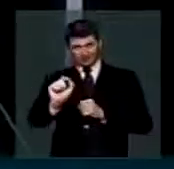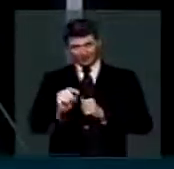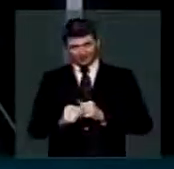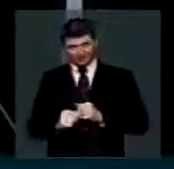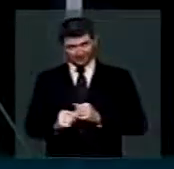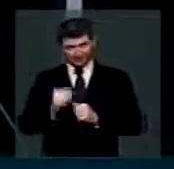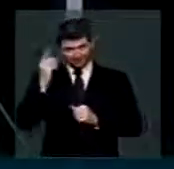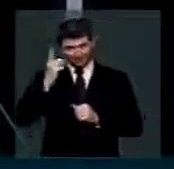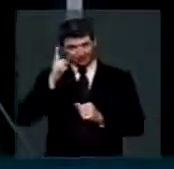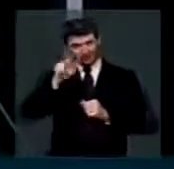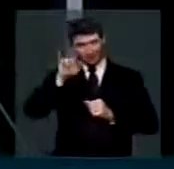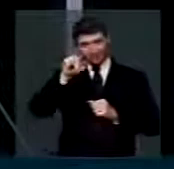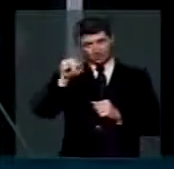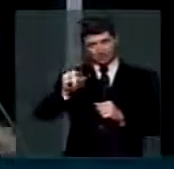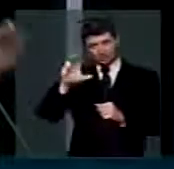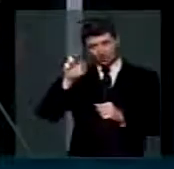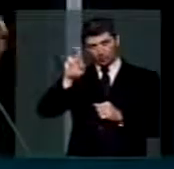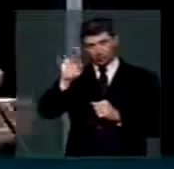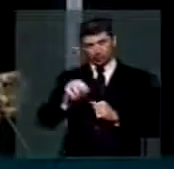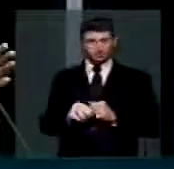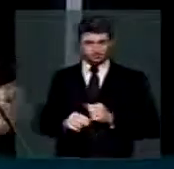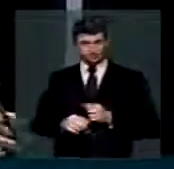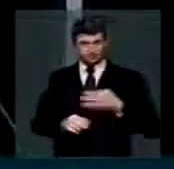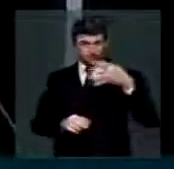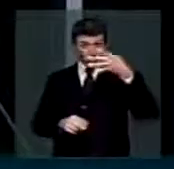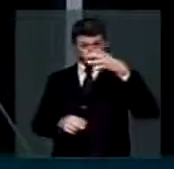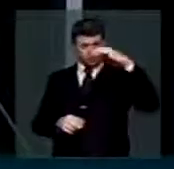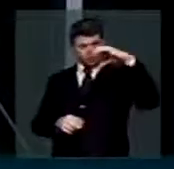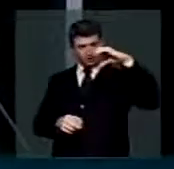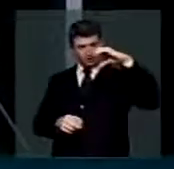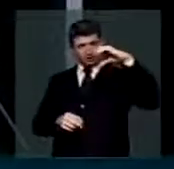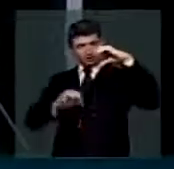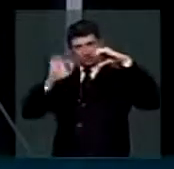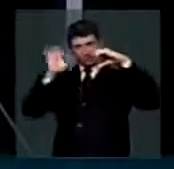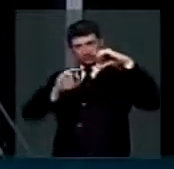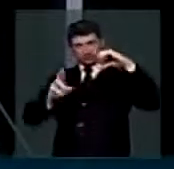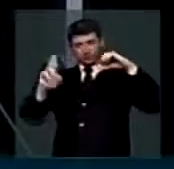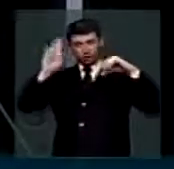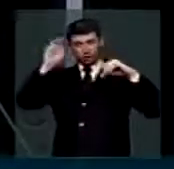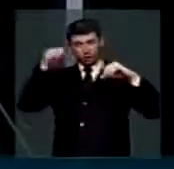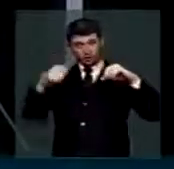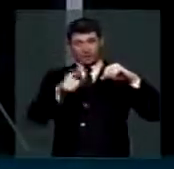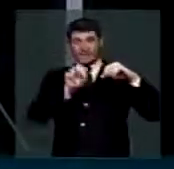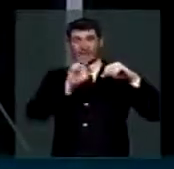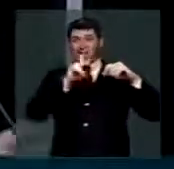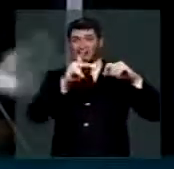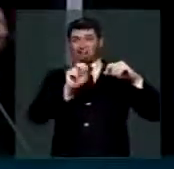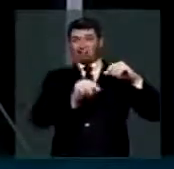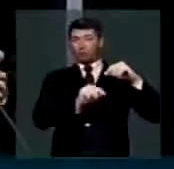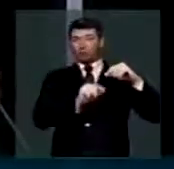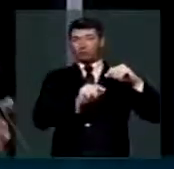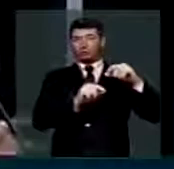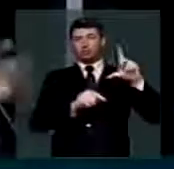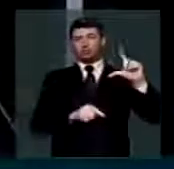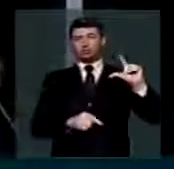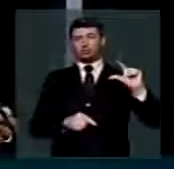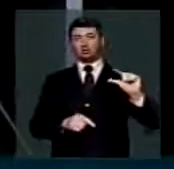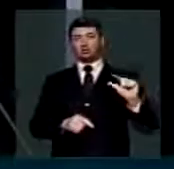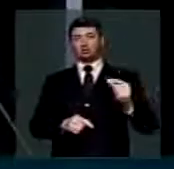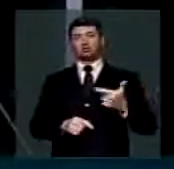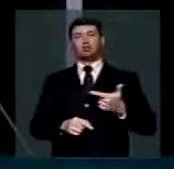deputado Luiz Couto, que os 49% que pertenciam aos garimpeiros foram reduzidos